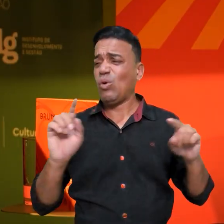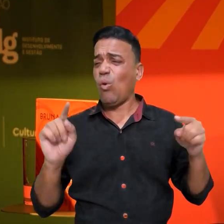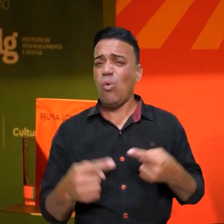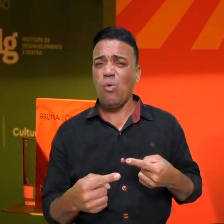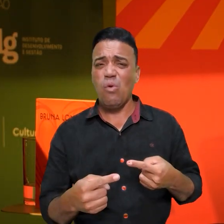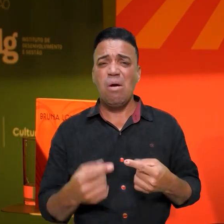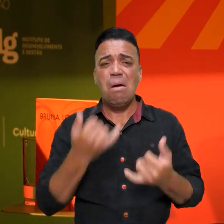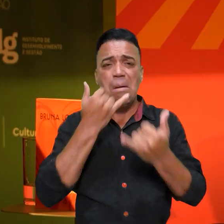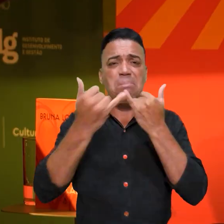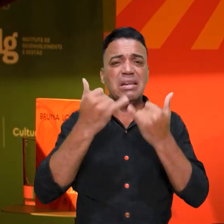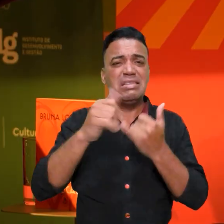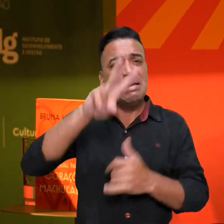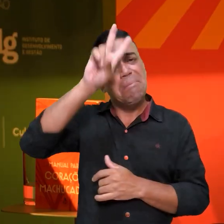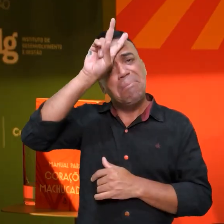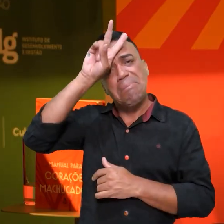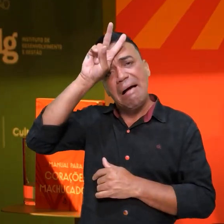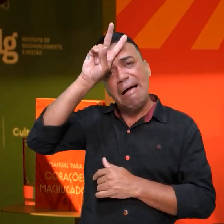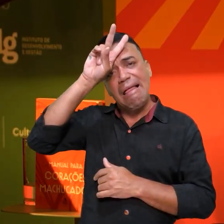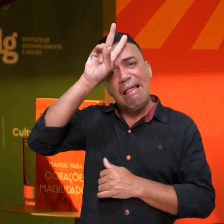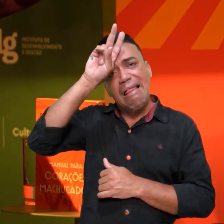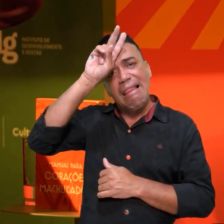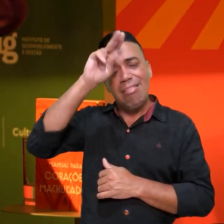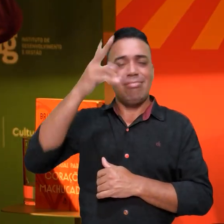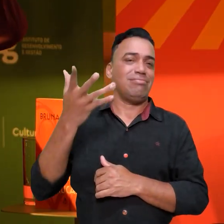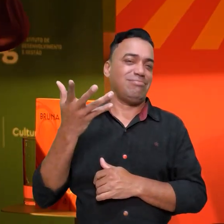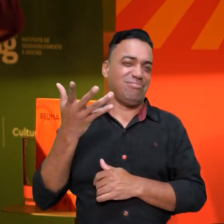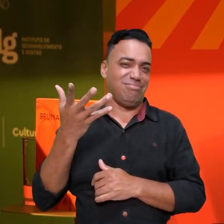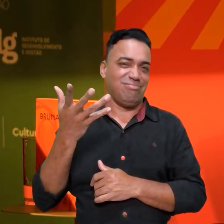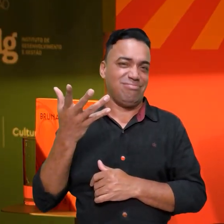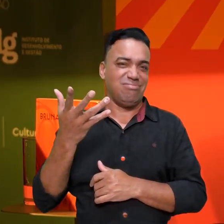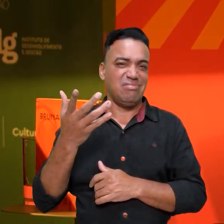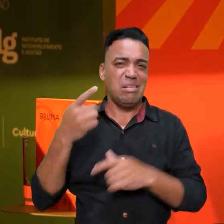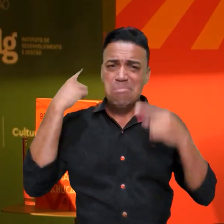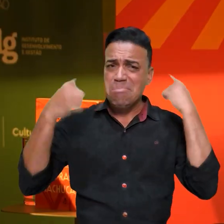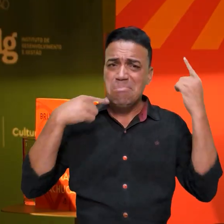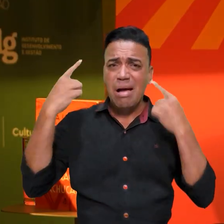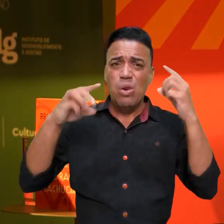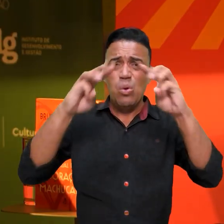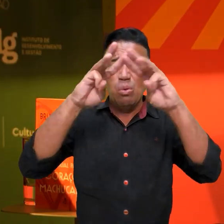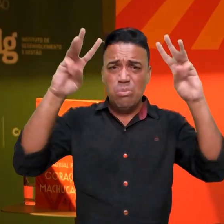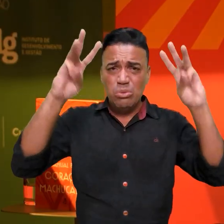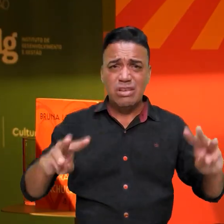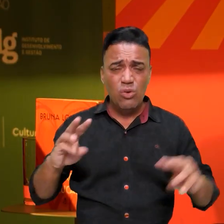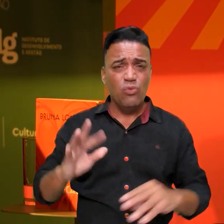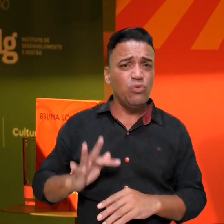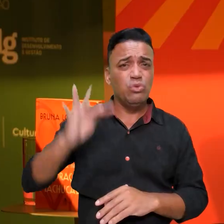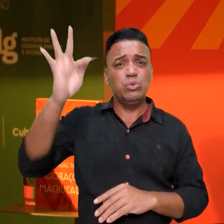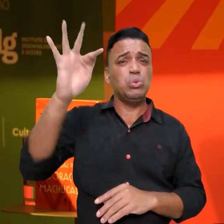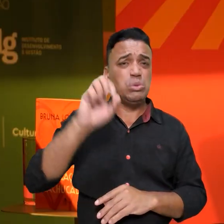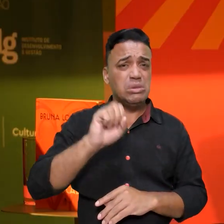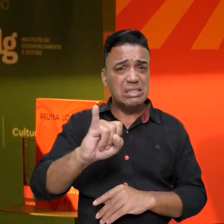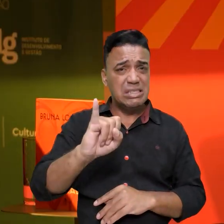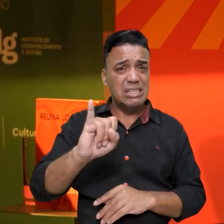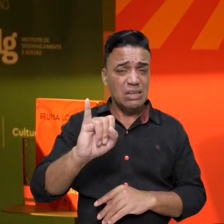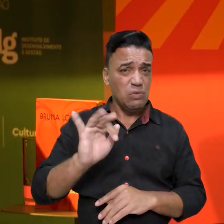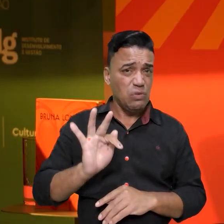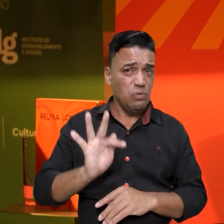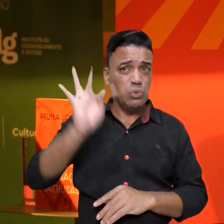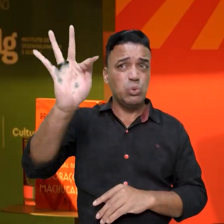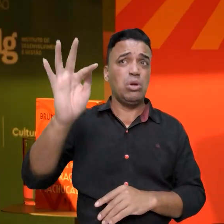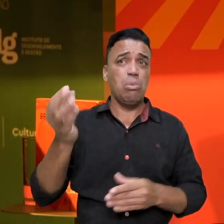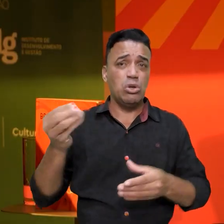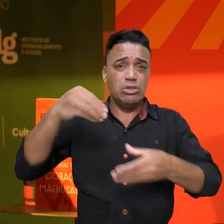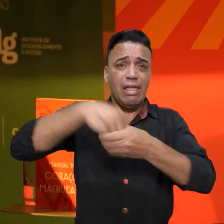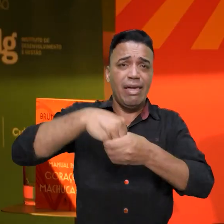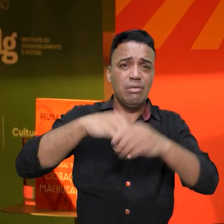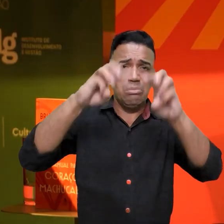controvérsia, diziam que parecia uma barata, a obra, e que maluquice o Museu do Amanhã, se amanhã não pode estar no museu e tudo mais. E